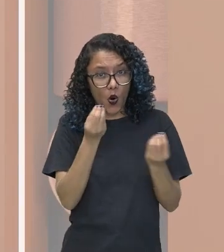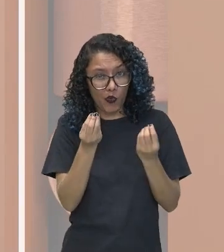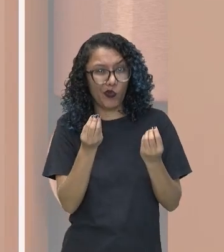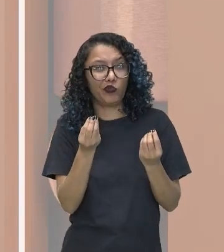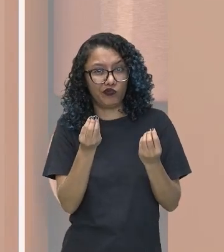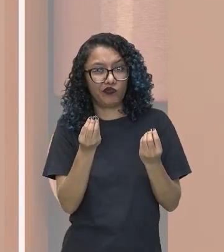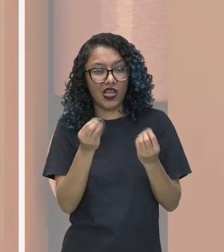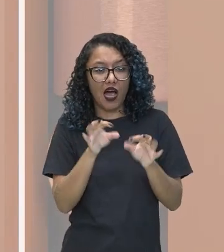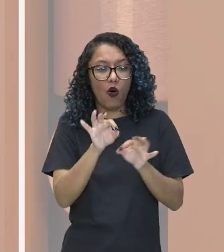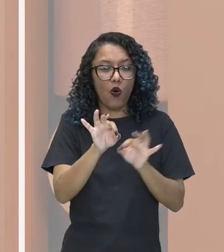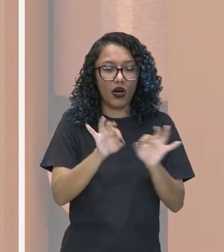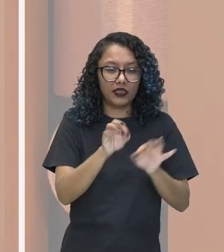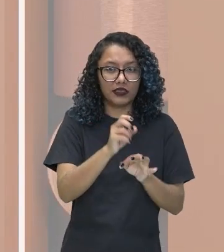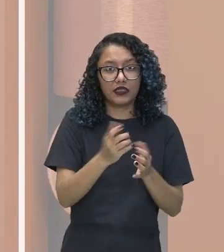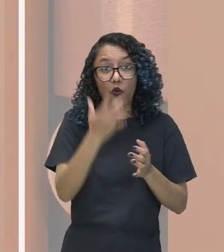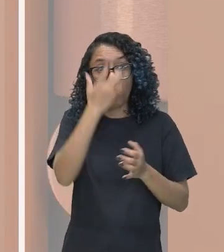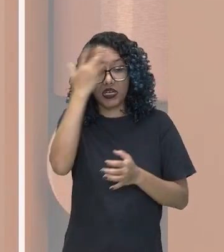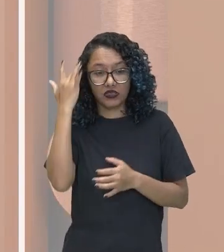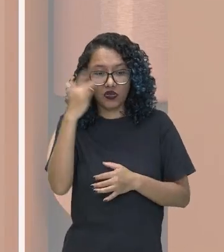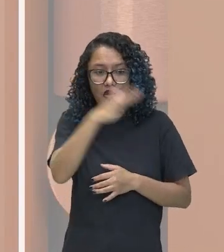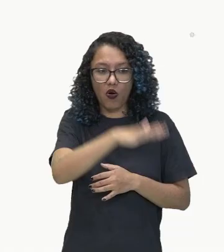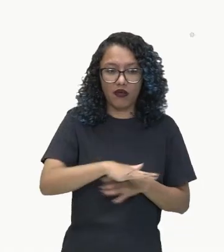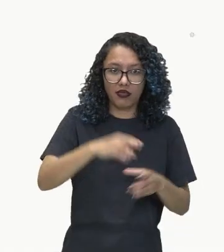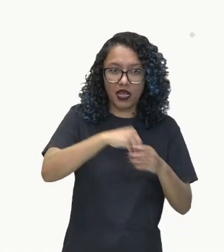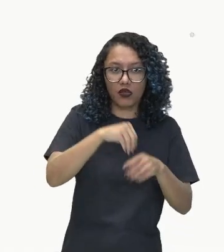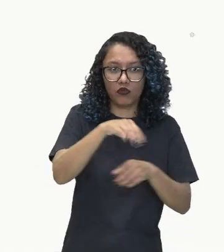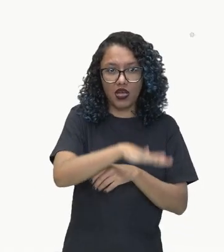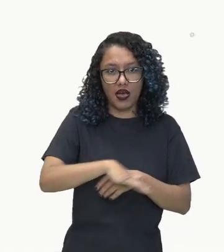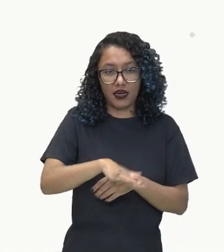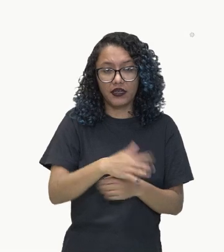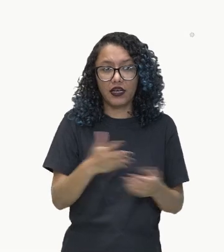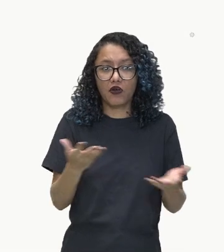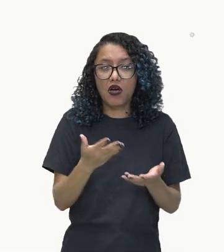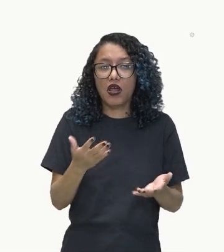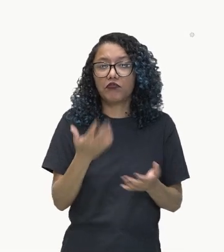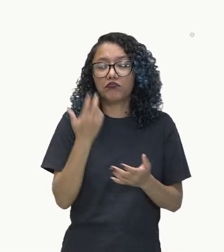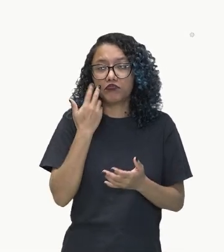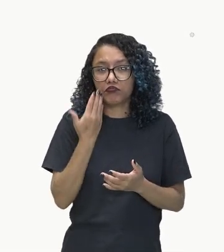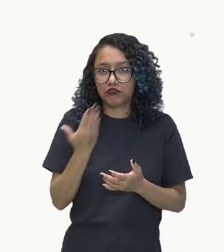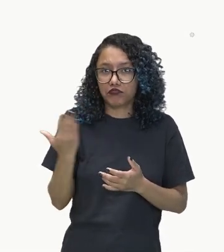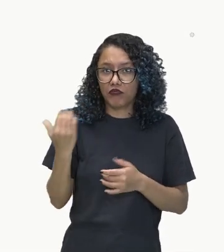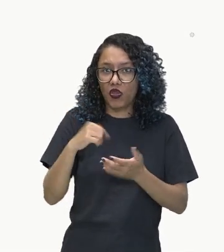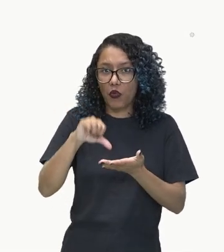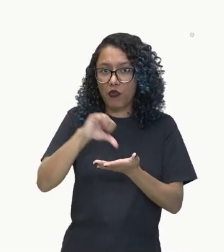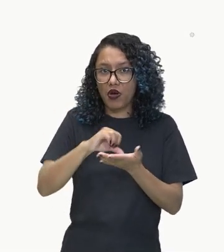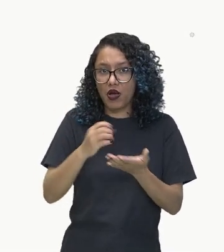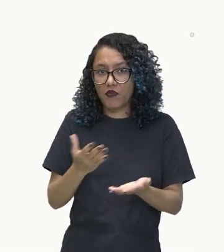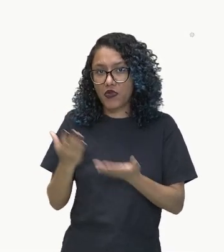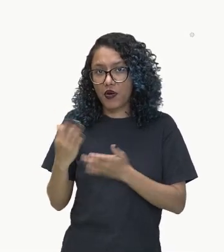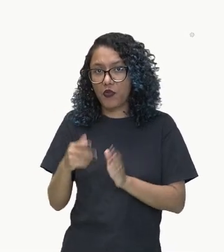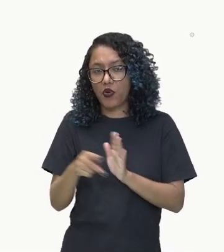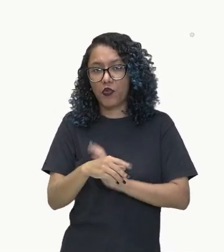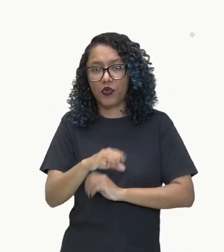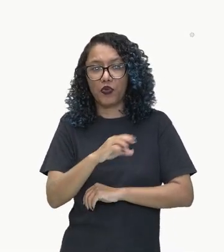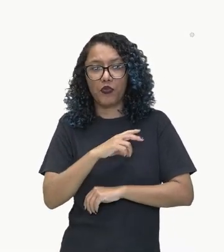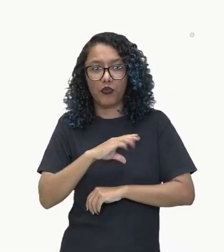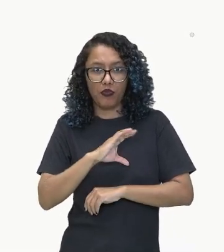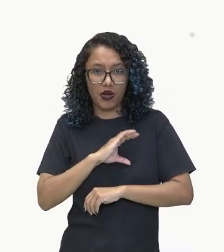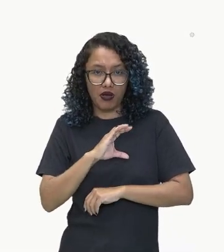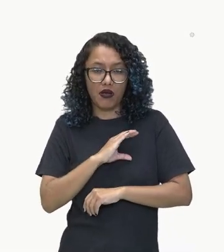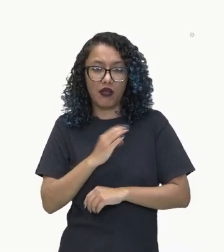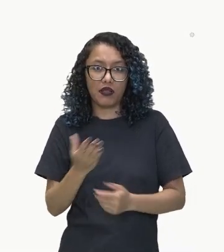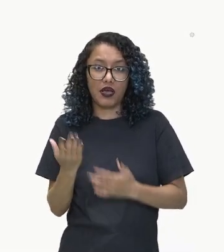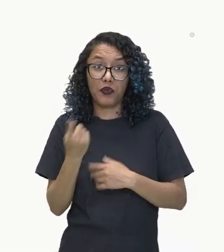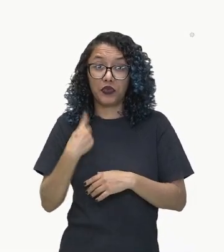E novamente a gente traz para vocês o mapa do Canadá. O mapa do Canadá é só para a gente localizar corretamente. Então aí o